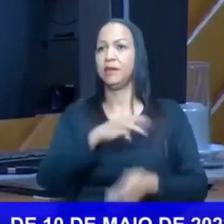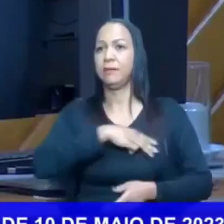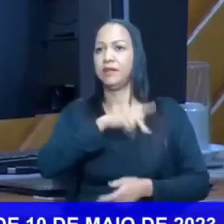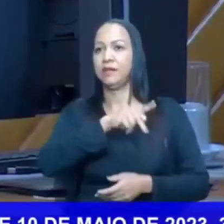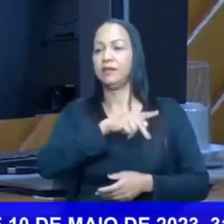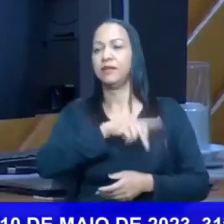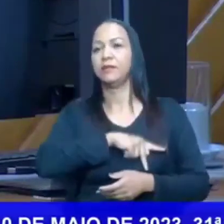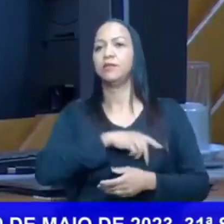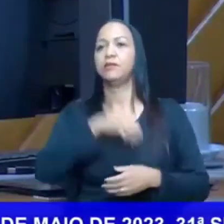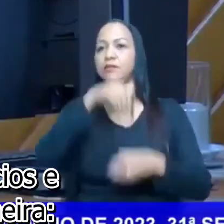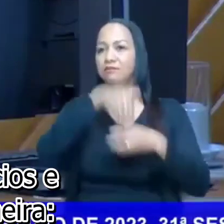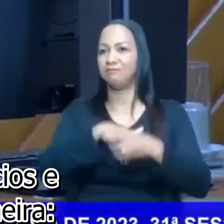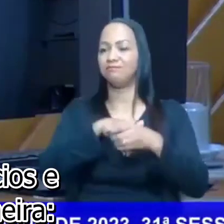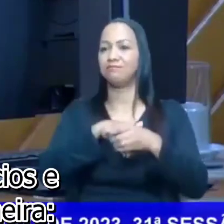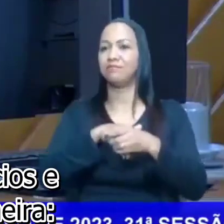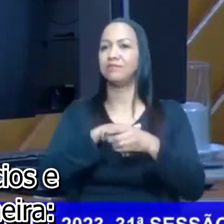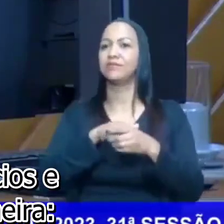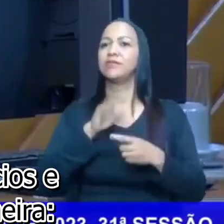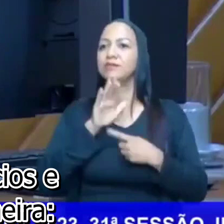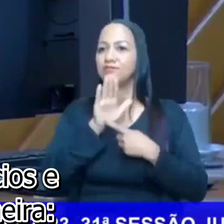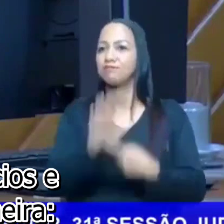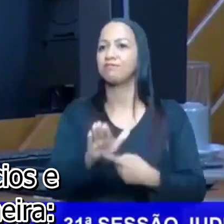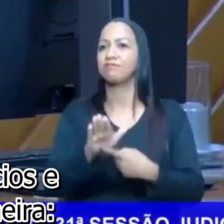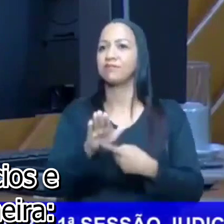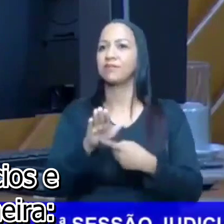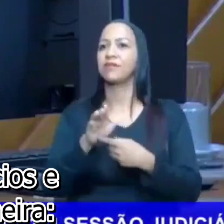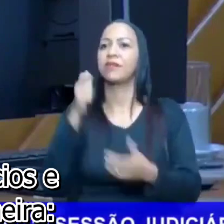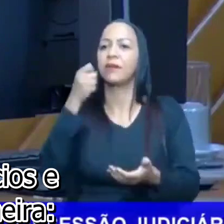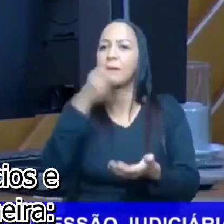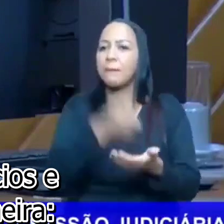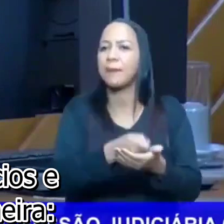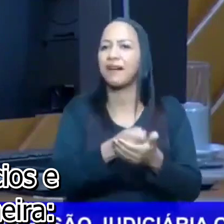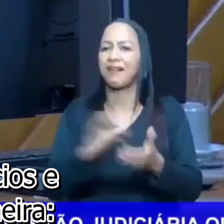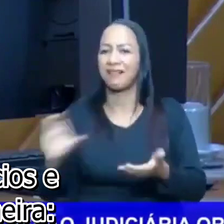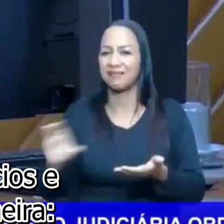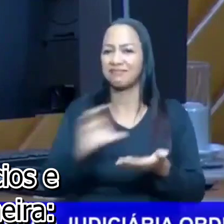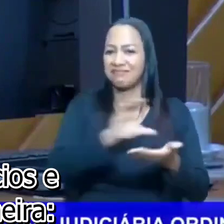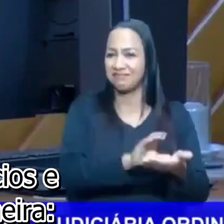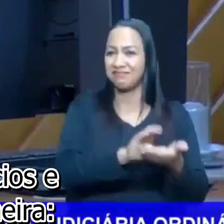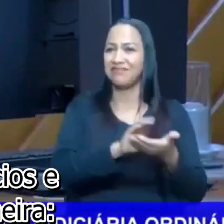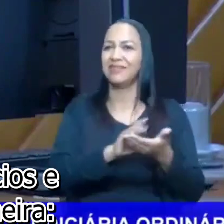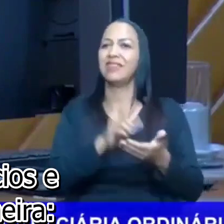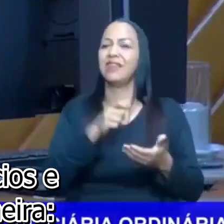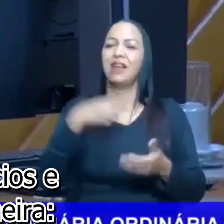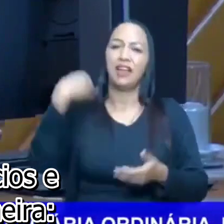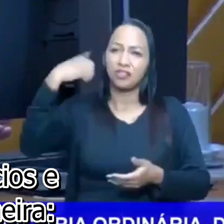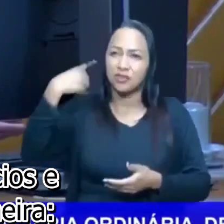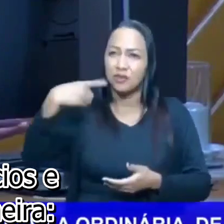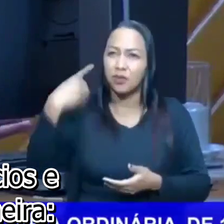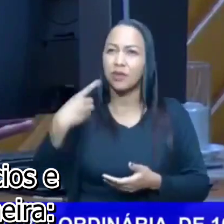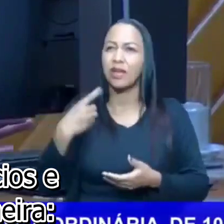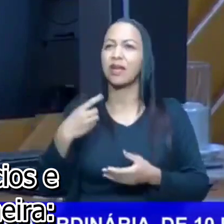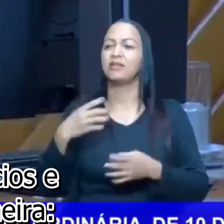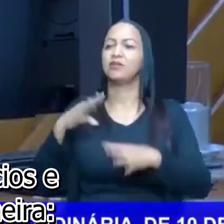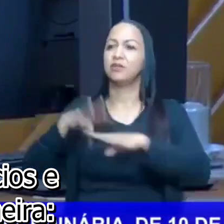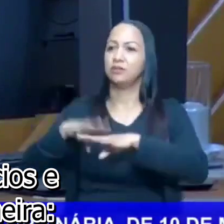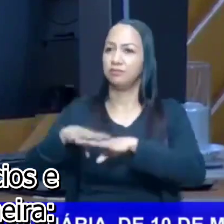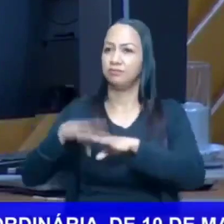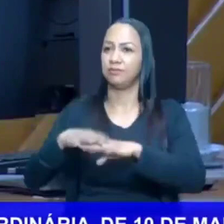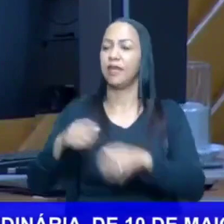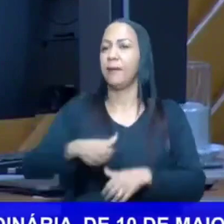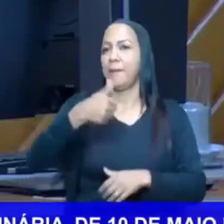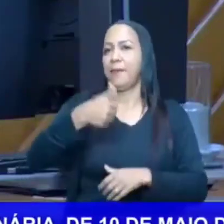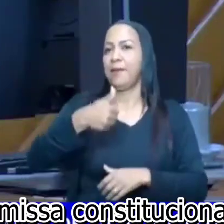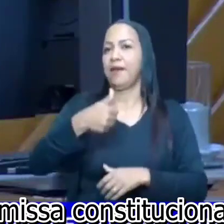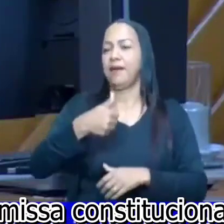Eleitoral indicou, quanto aos gastos com serviços advocatícios e serviços contábeis, 2 questões. A